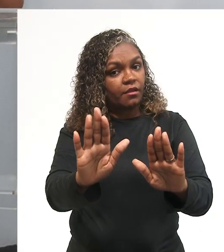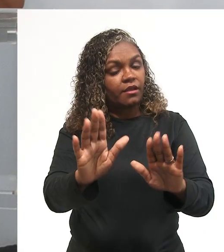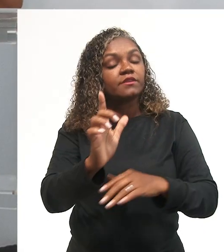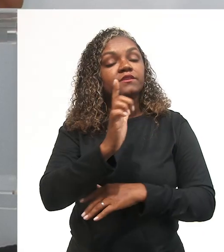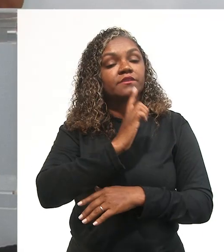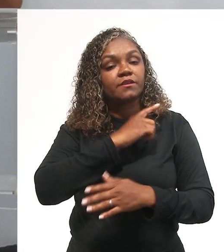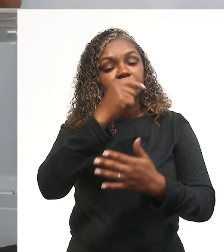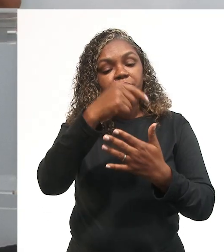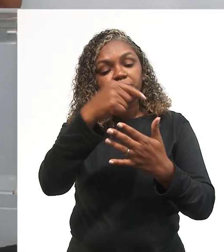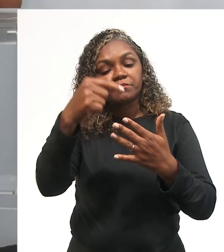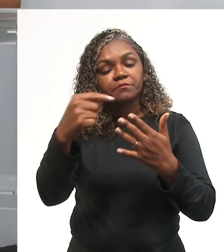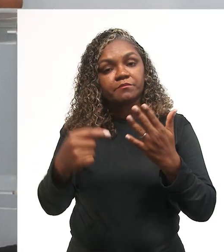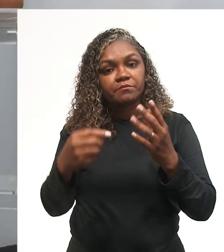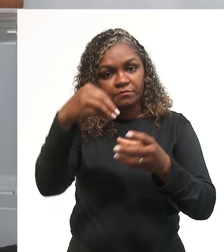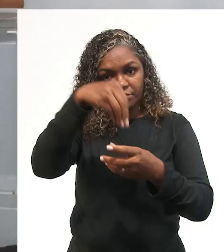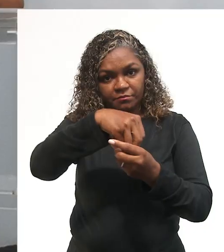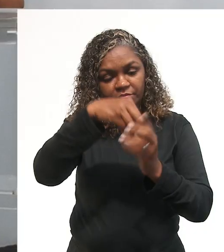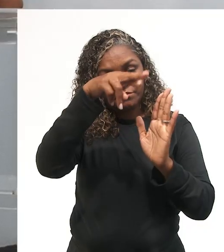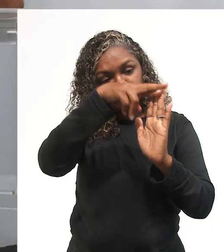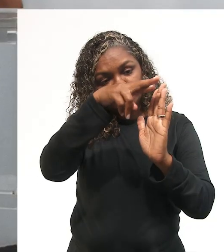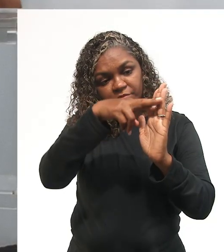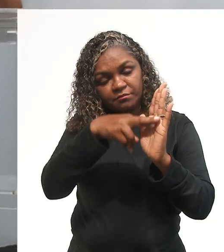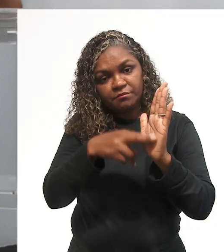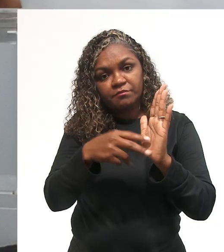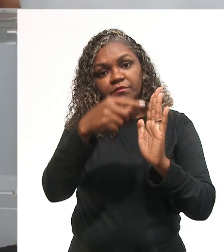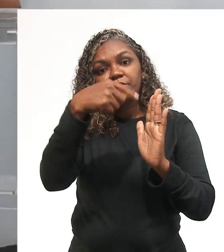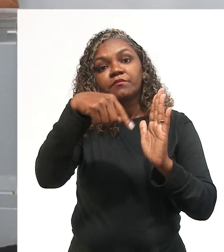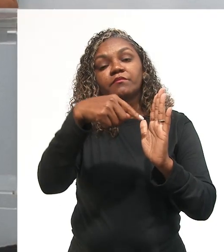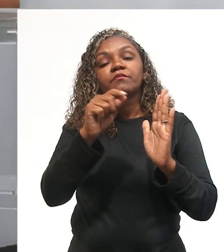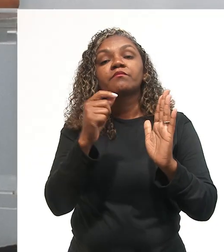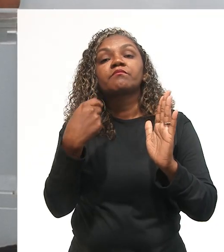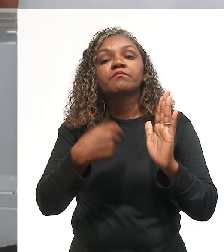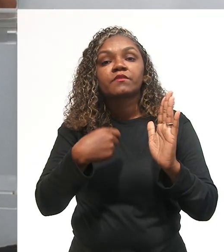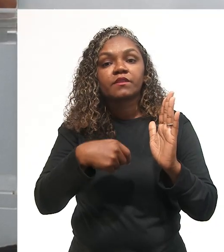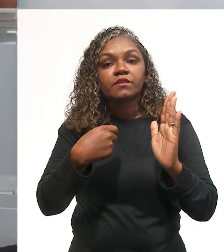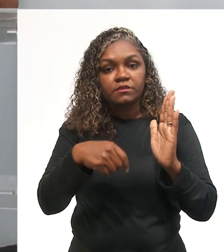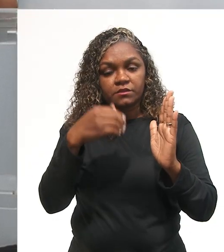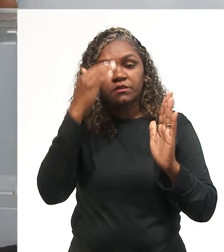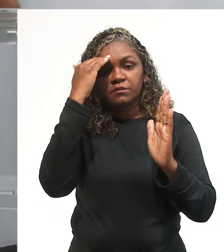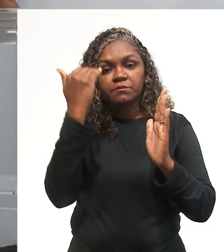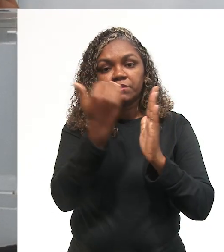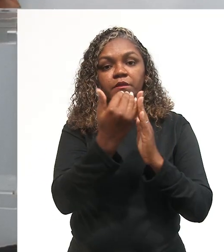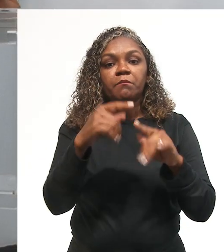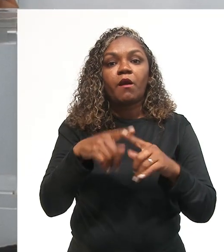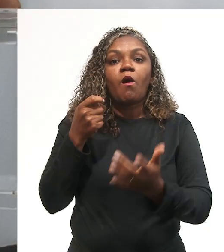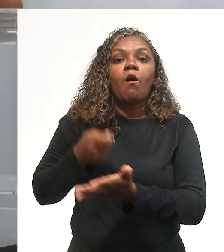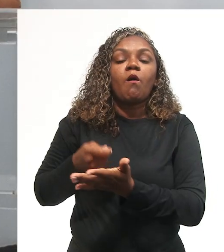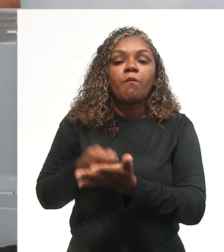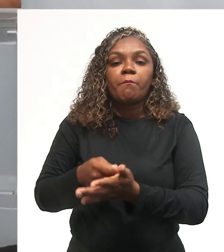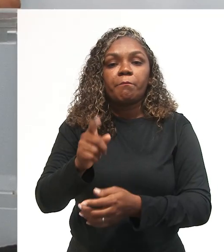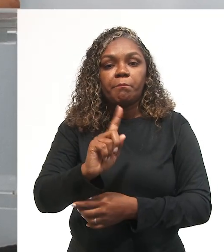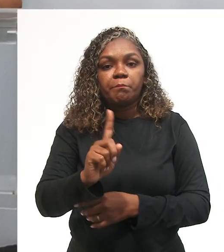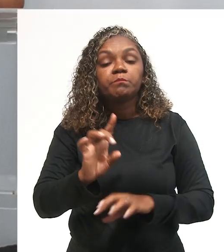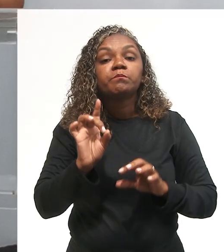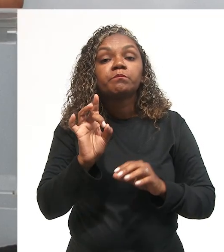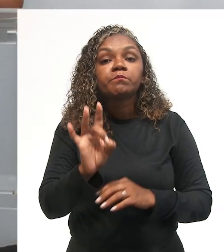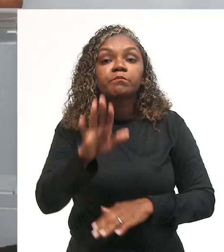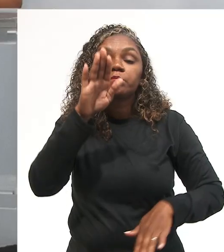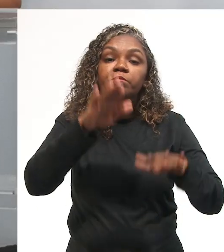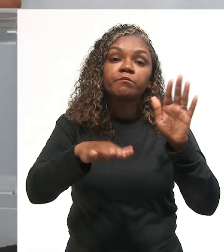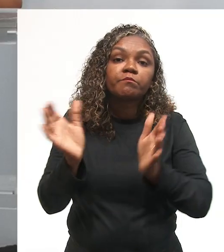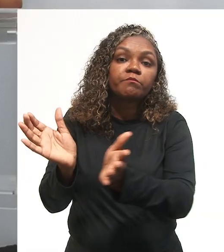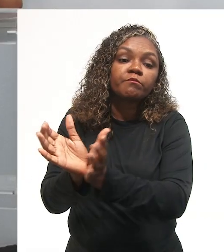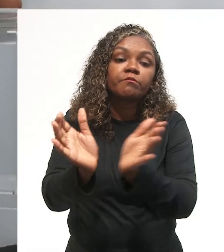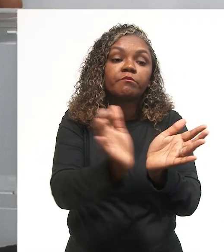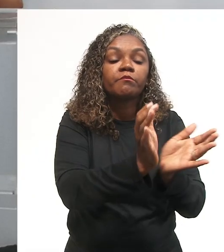os elementos que ela traz não são necessariamente que devem ser seguidos à risca, né? E aí isso, obviamente, vai depender do